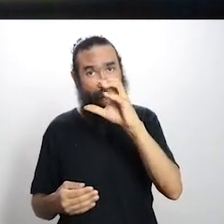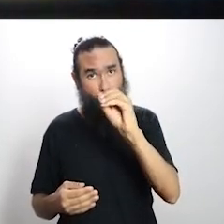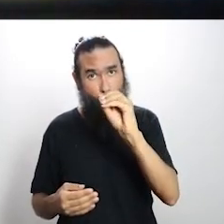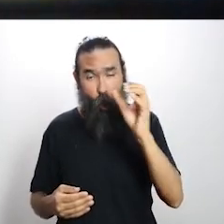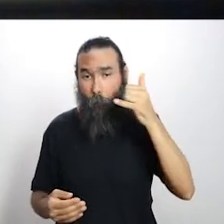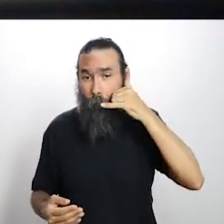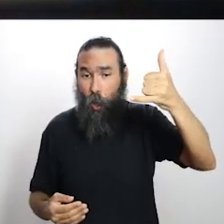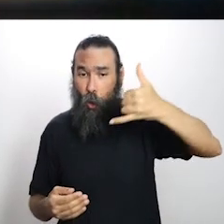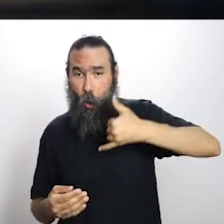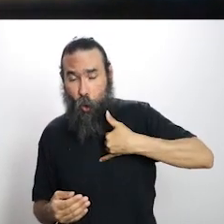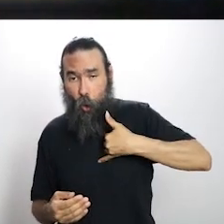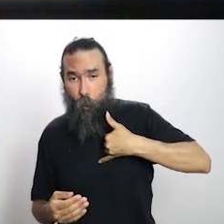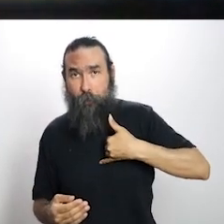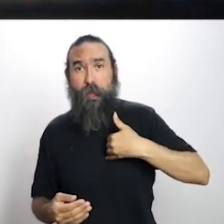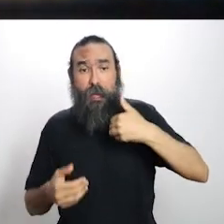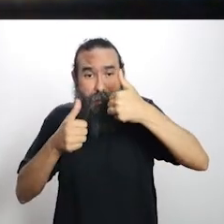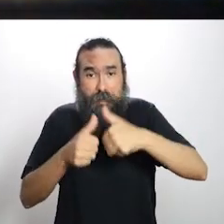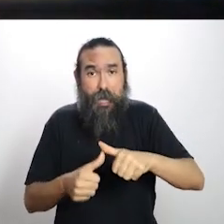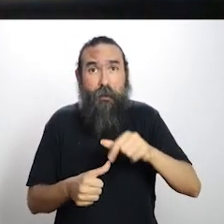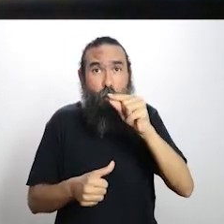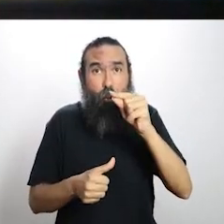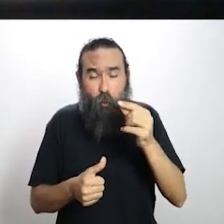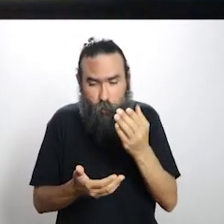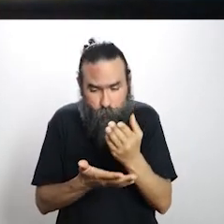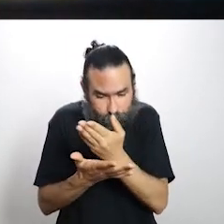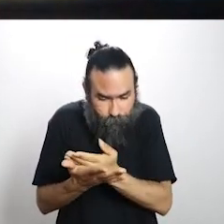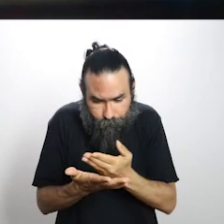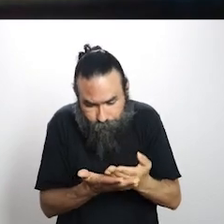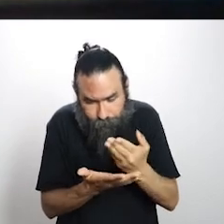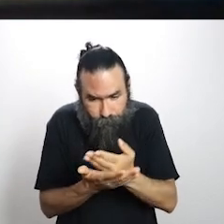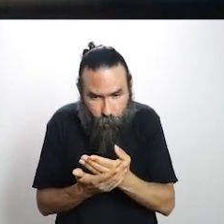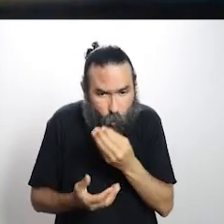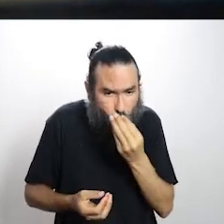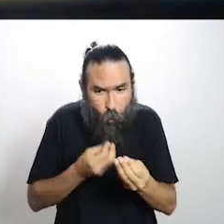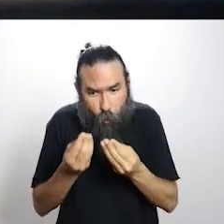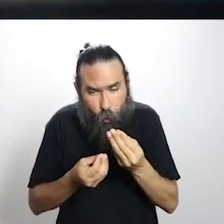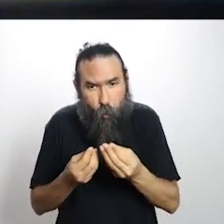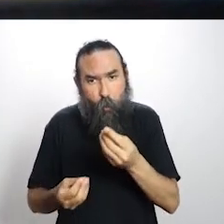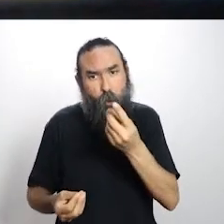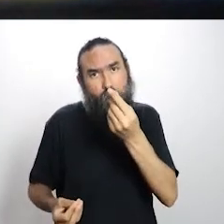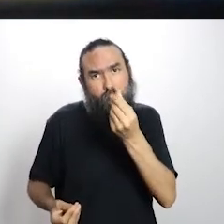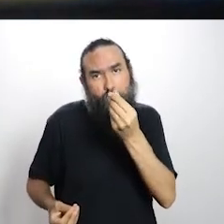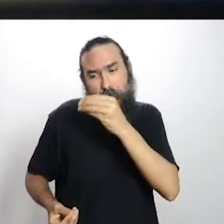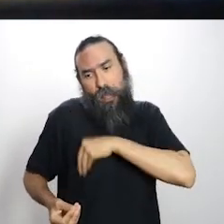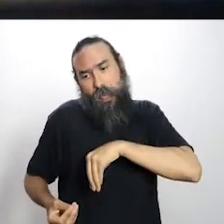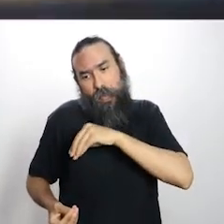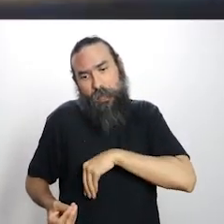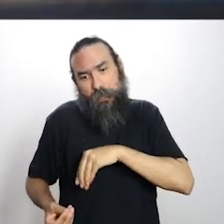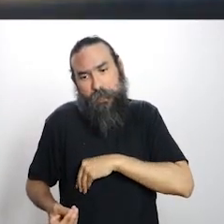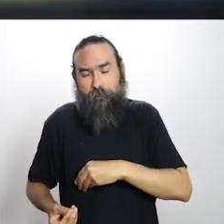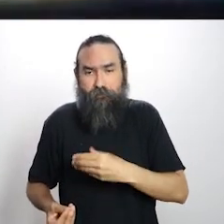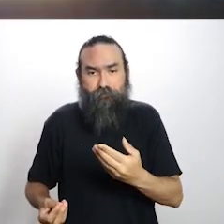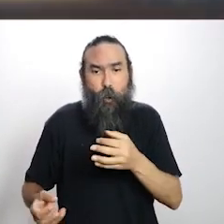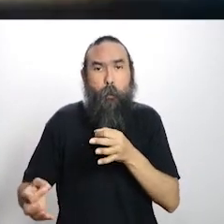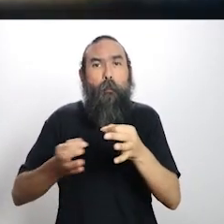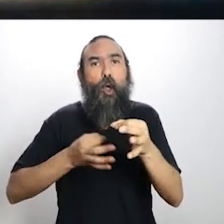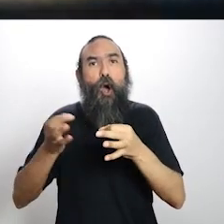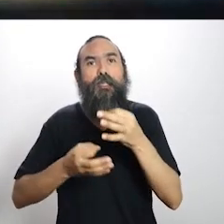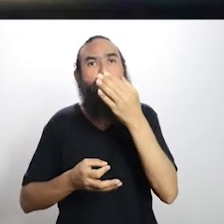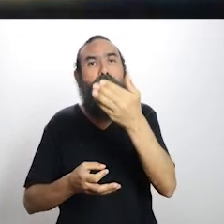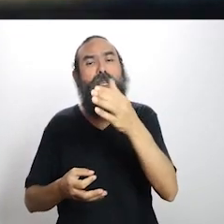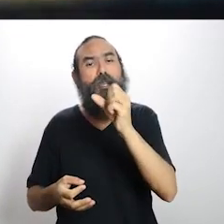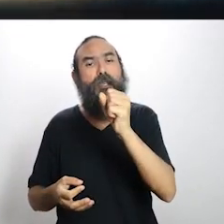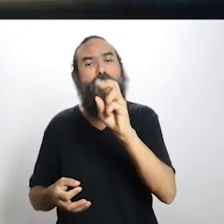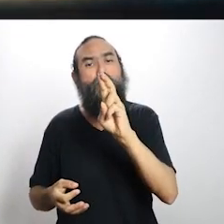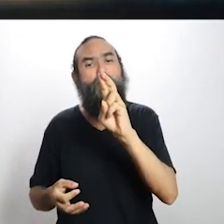fazendo um estudo também sobre a questão da renda básica, um projeto do Suplicy, e aí nós juntamos o